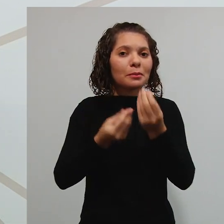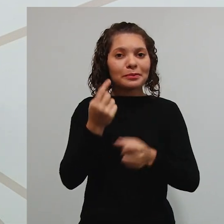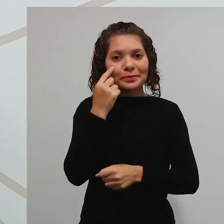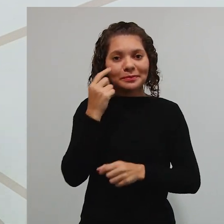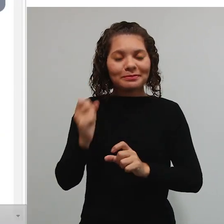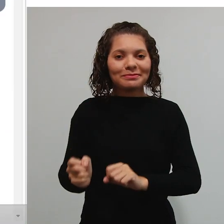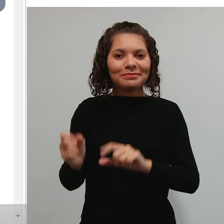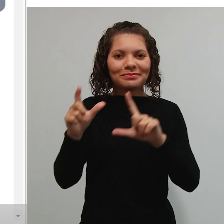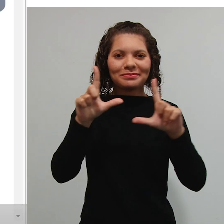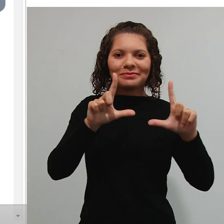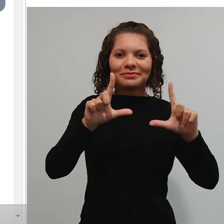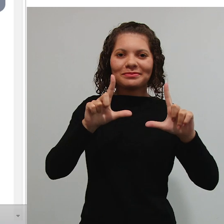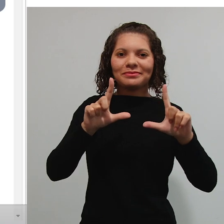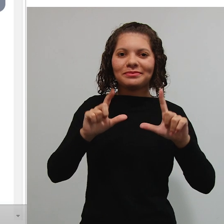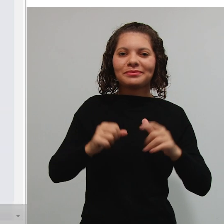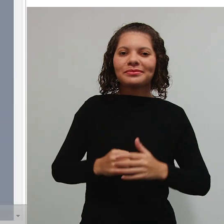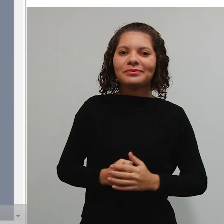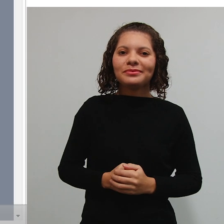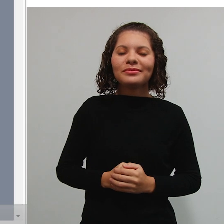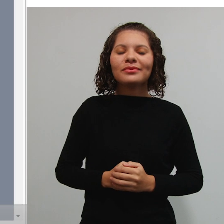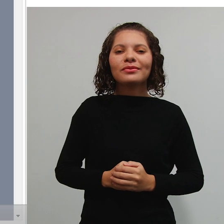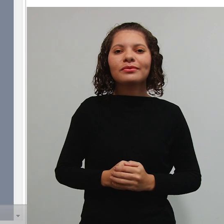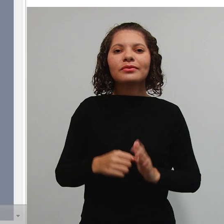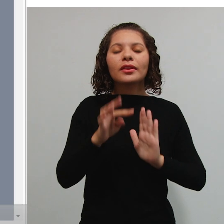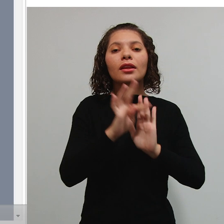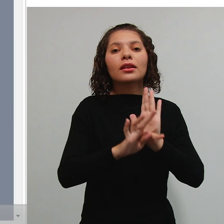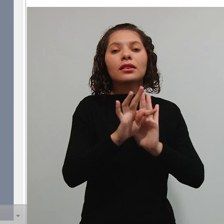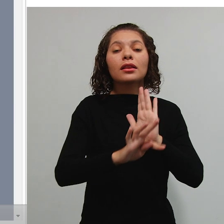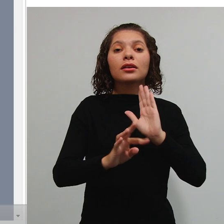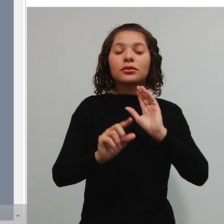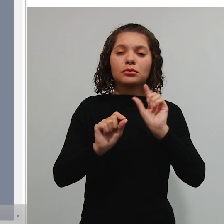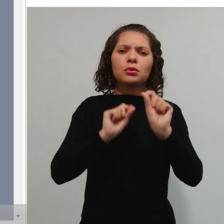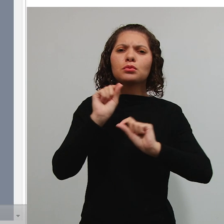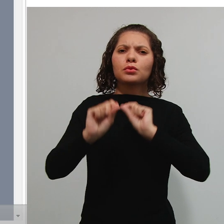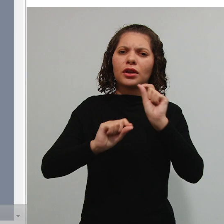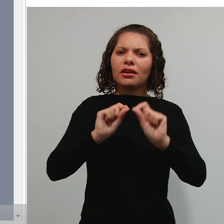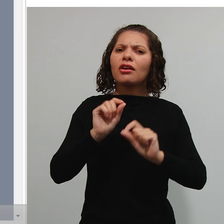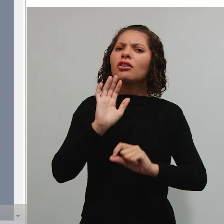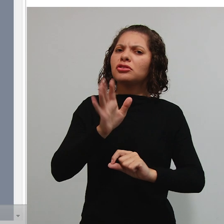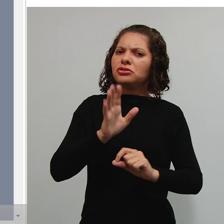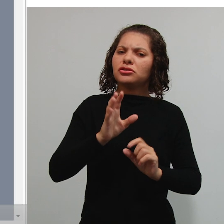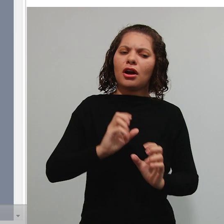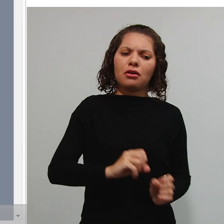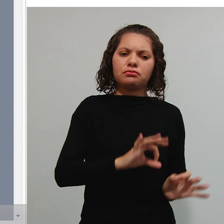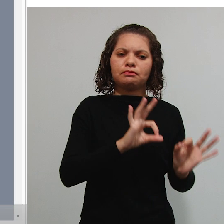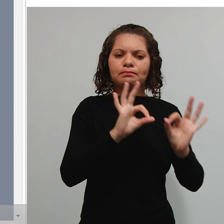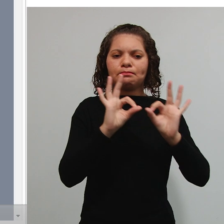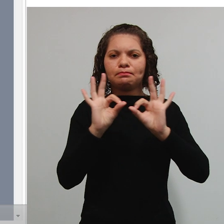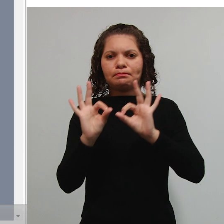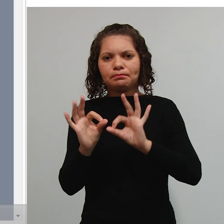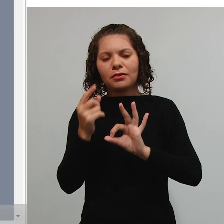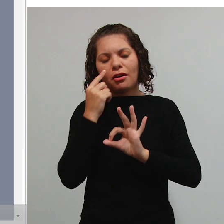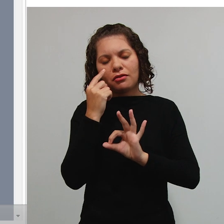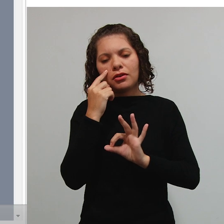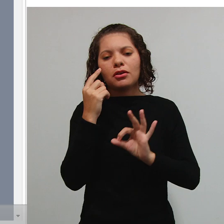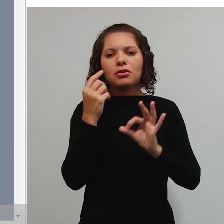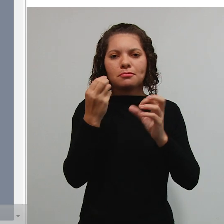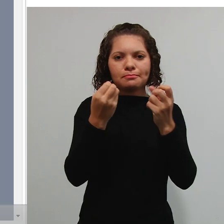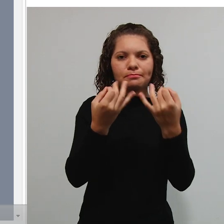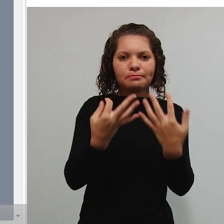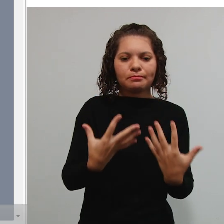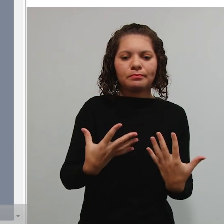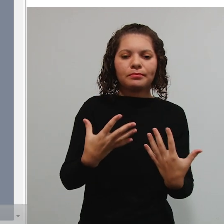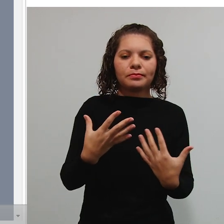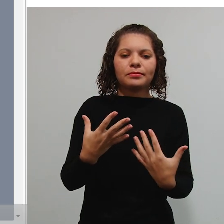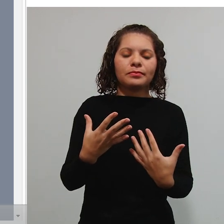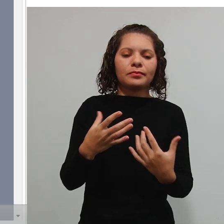texto. Então vamos lá. Então o que é o texto? Reforçando, a gente já viu isso, então a 14.724, a gente